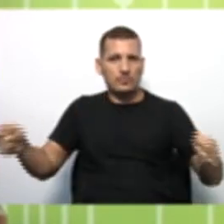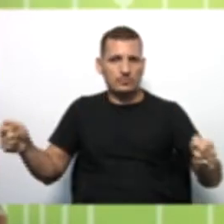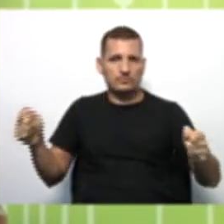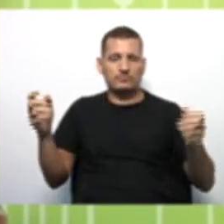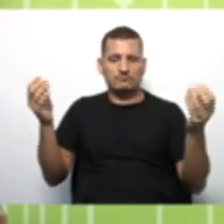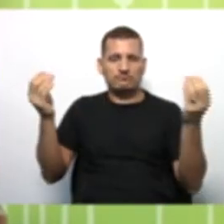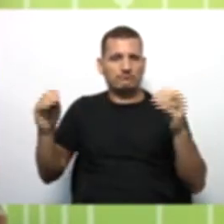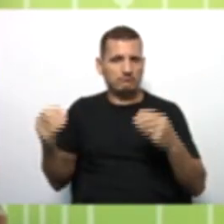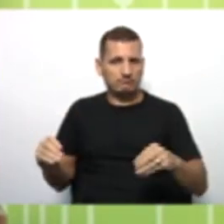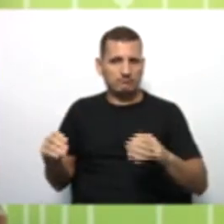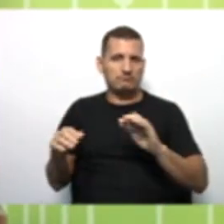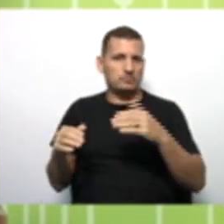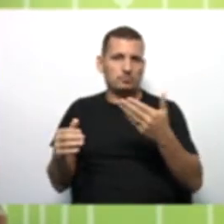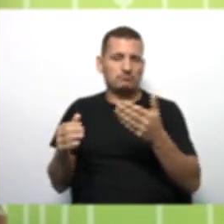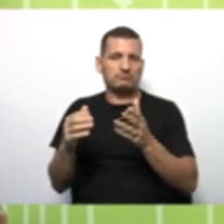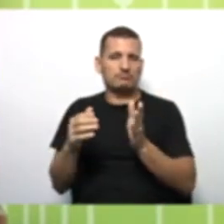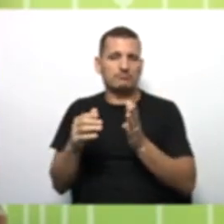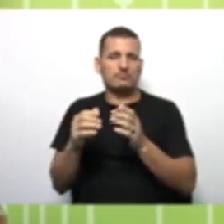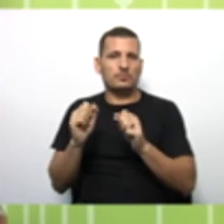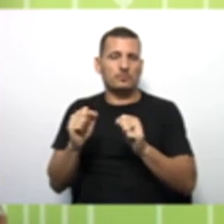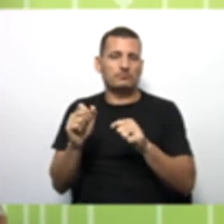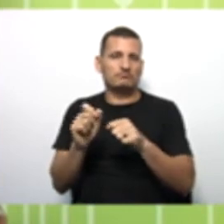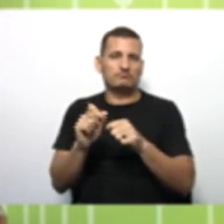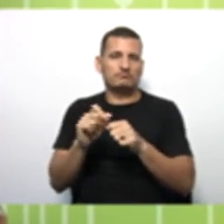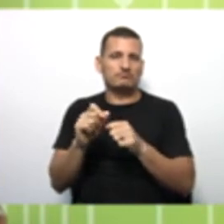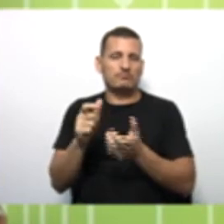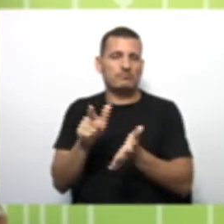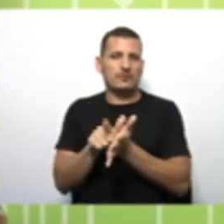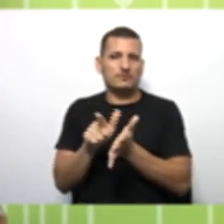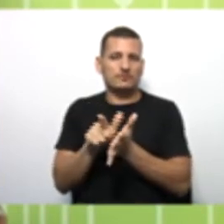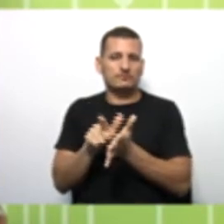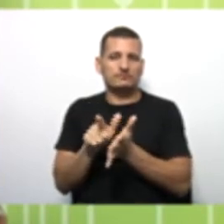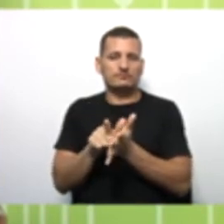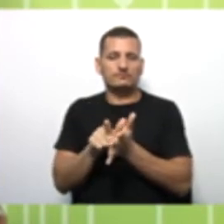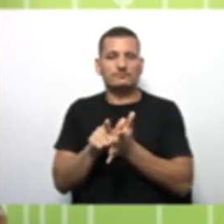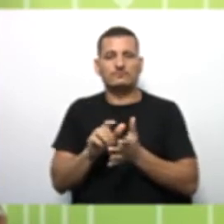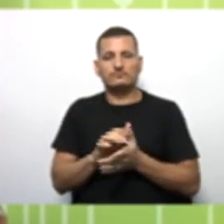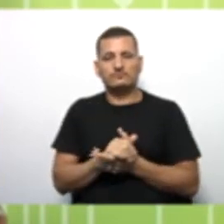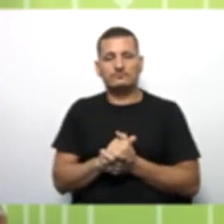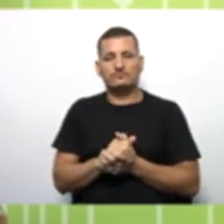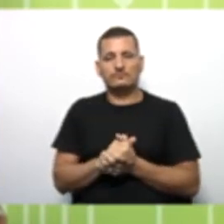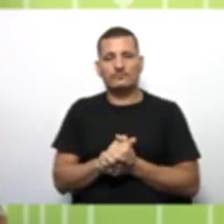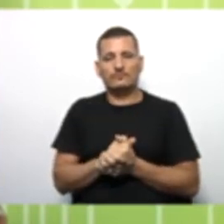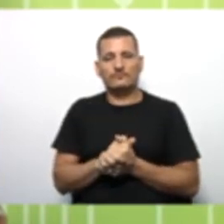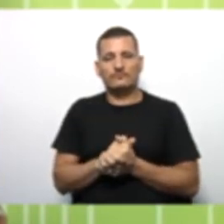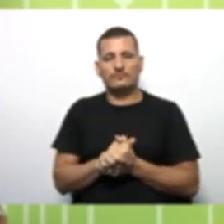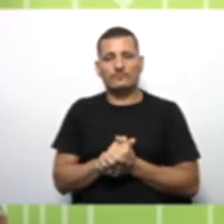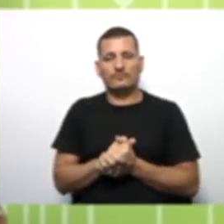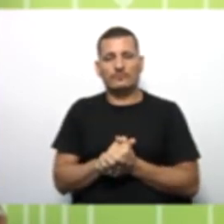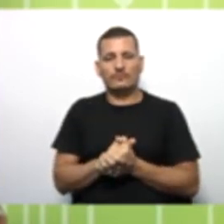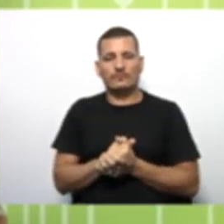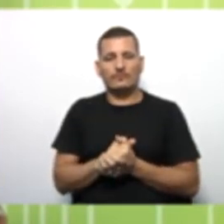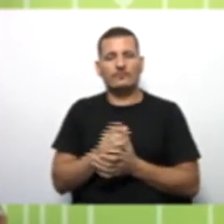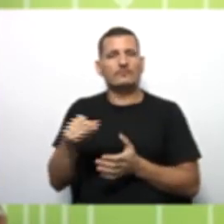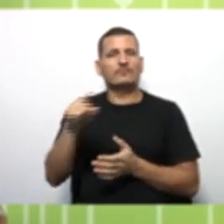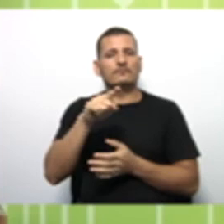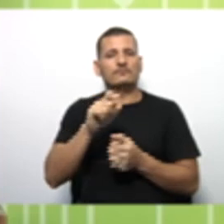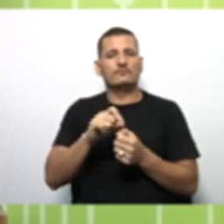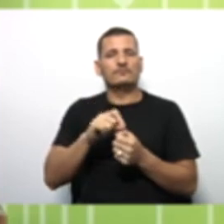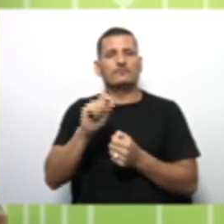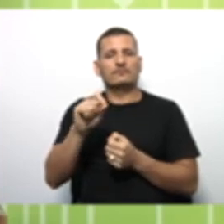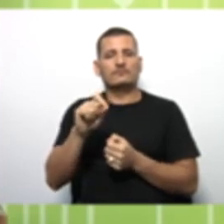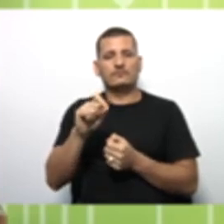isso? Então eu coloquei aqui um instrumental no AVA, tem uma foto com os tutores aí das localidades para que eles possam mostrar isso de uma